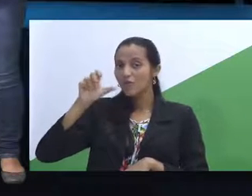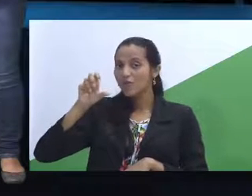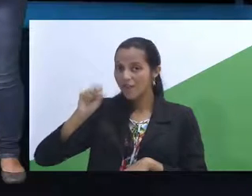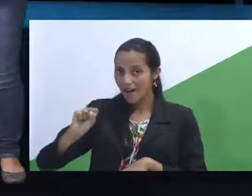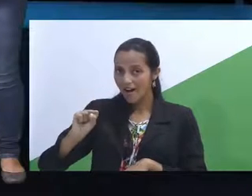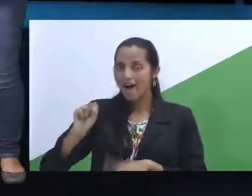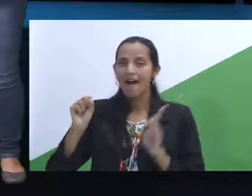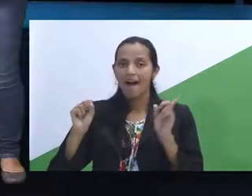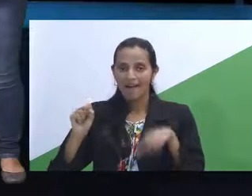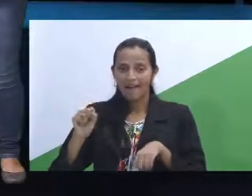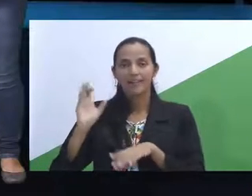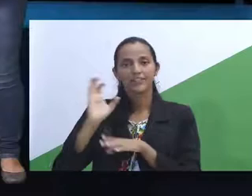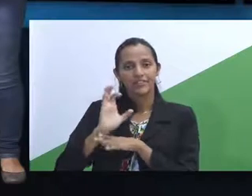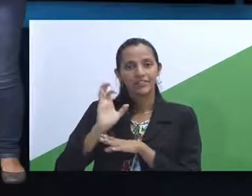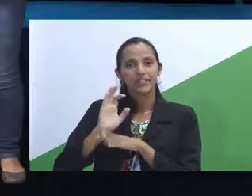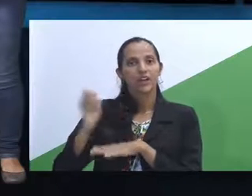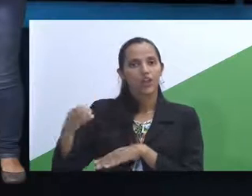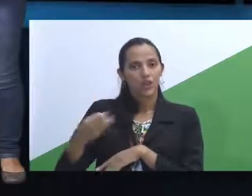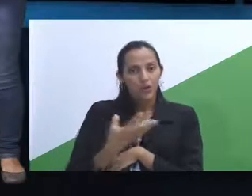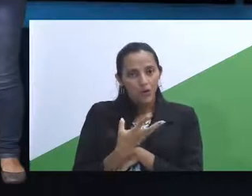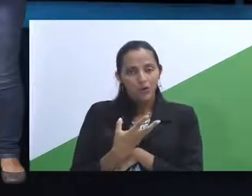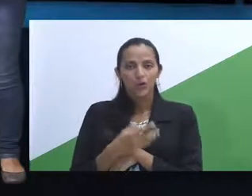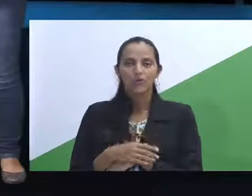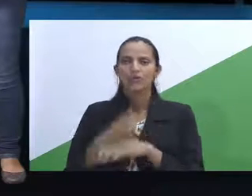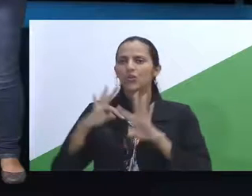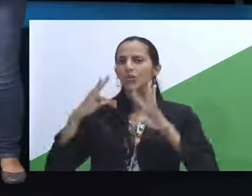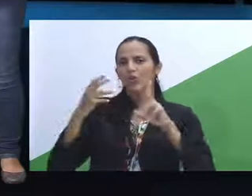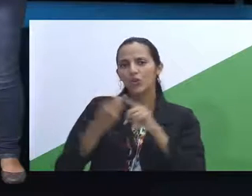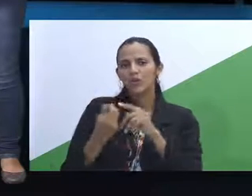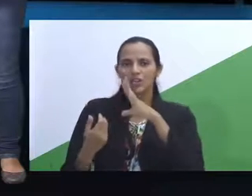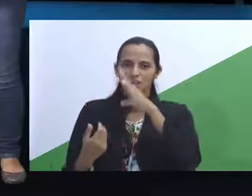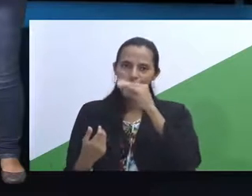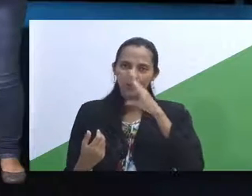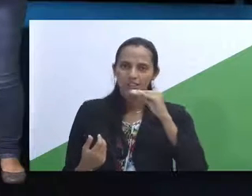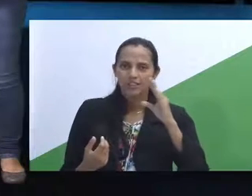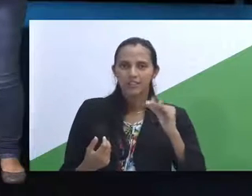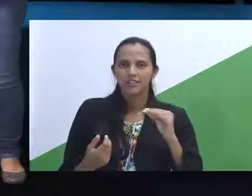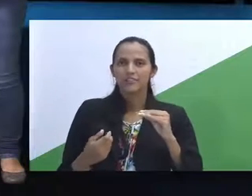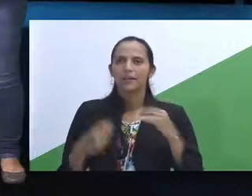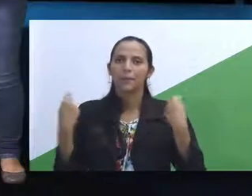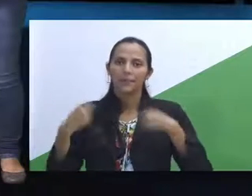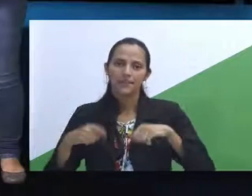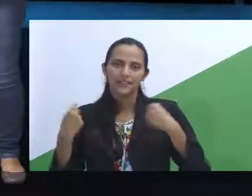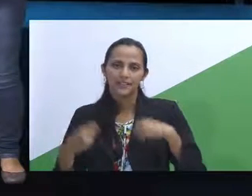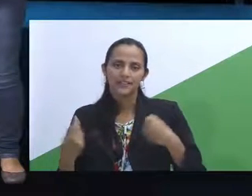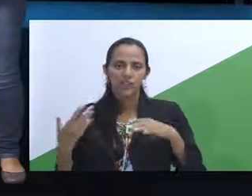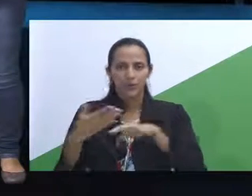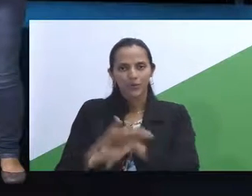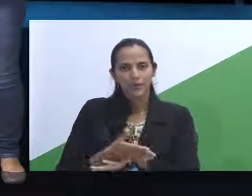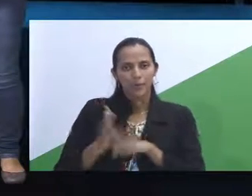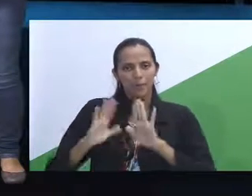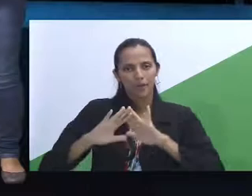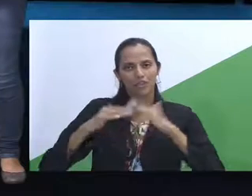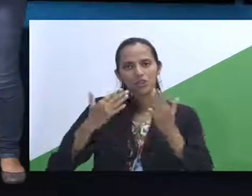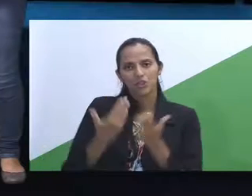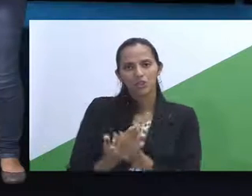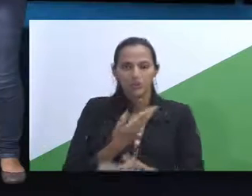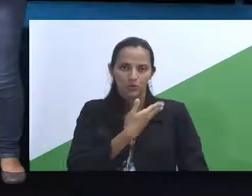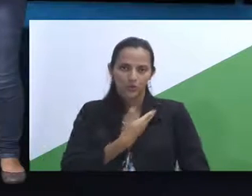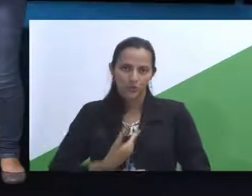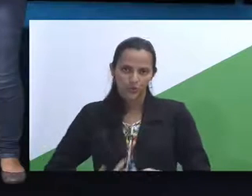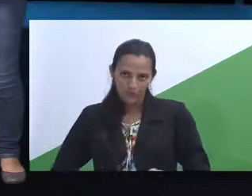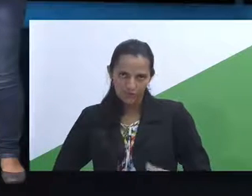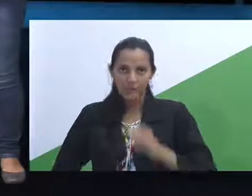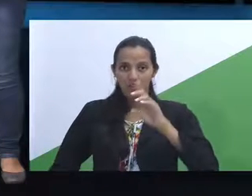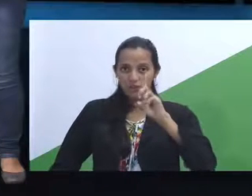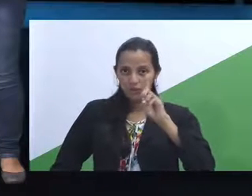é no Estado Novo que ele realmente vai dizer, olha, né, todas as crianças vão ter que, então, participar dessa escola pública. O DIP, ele faz